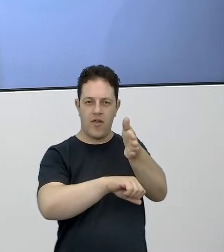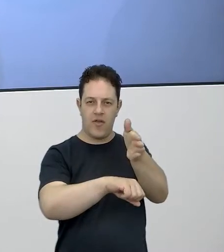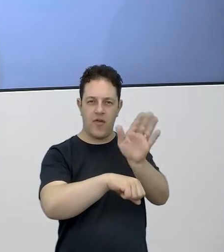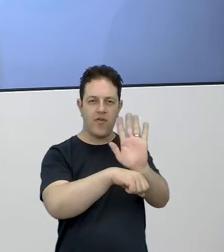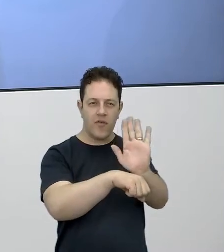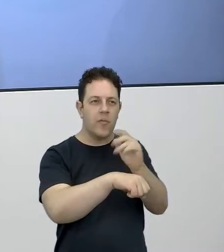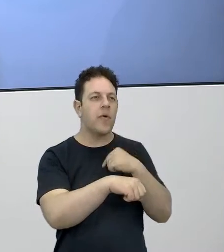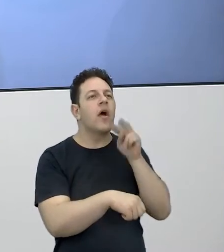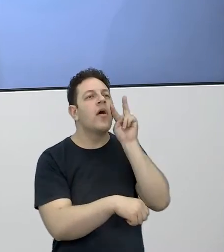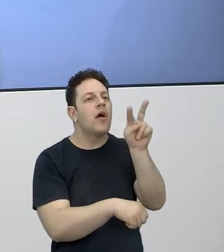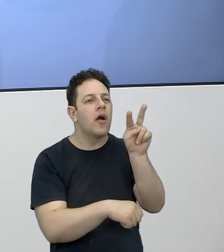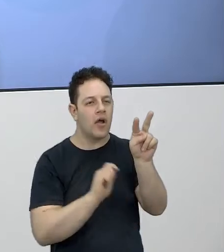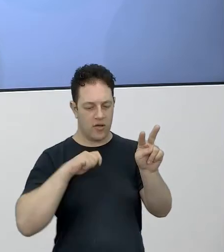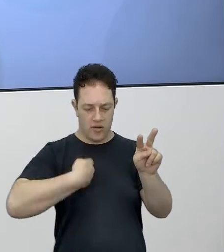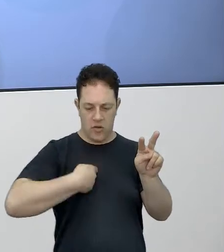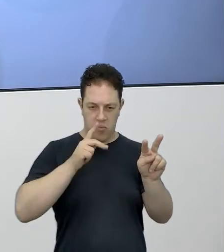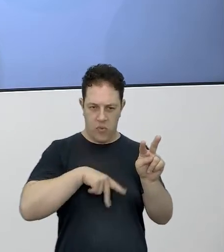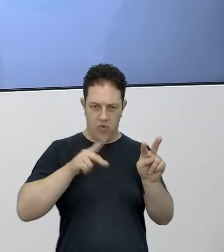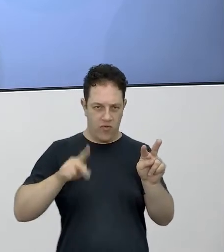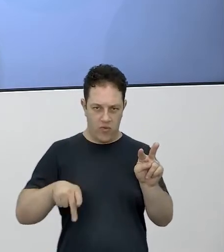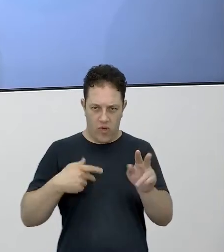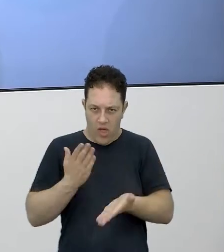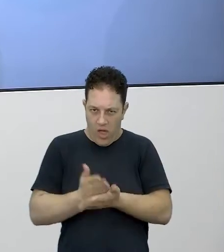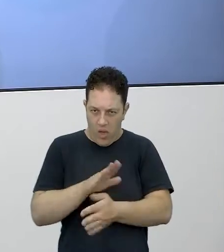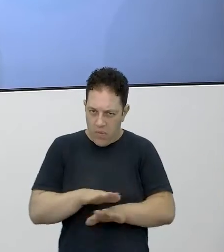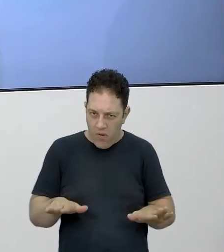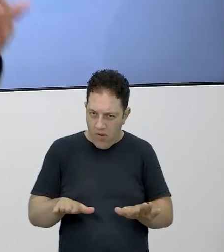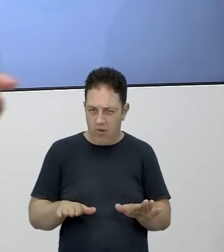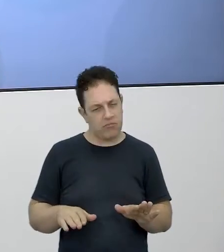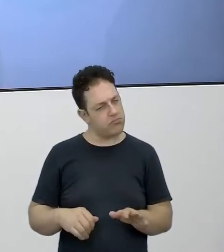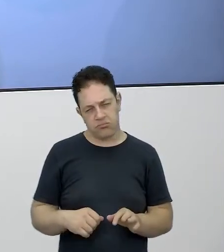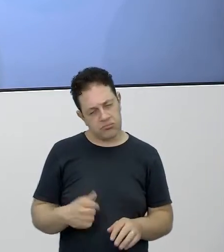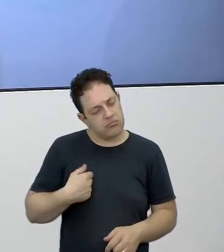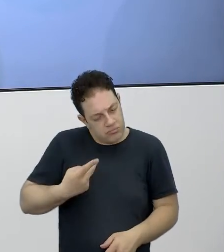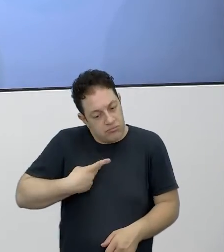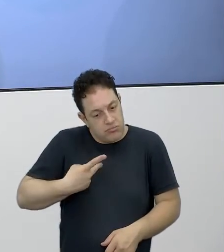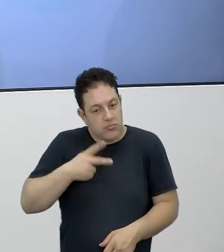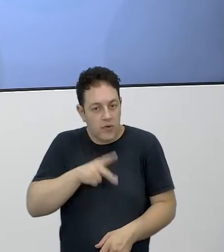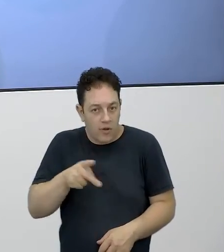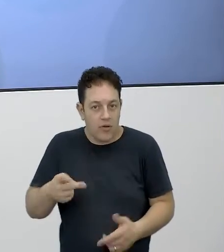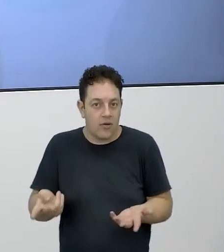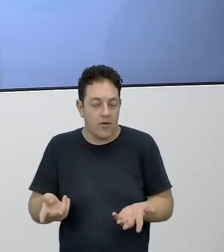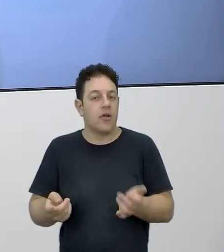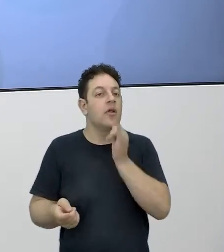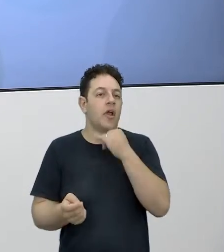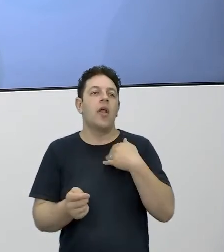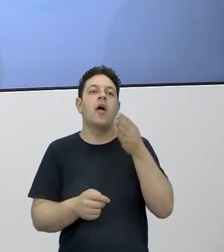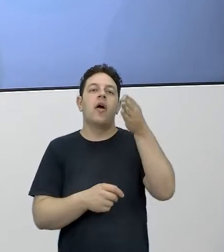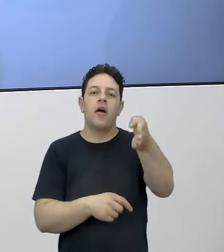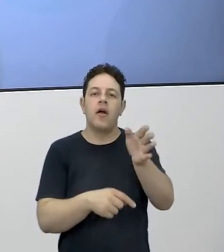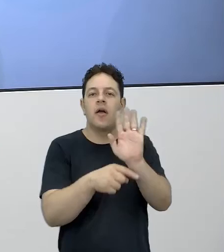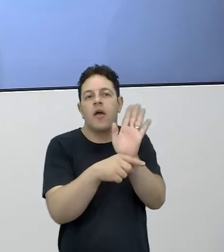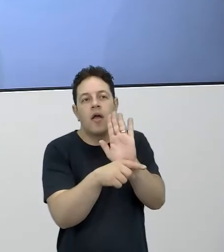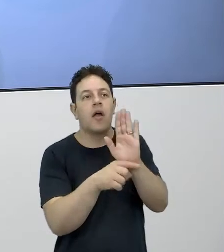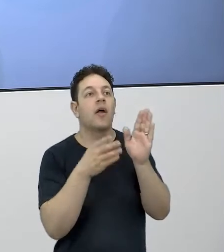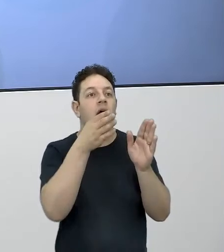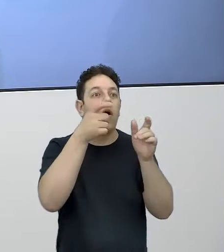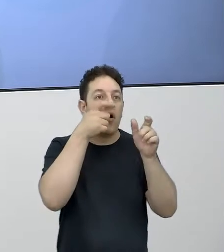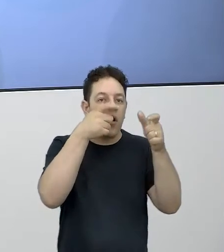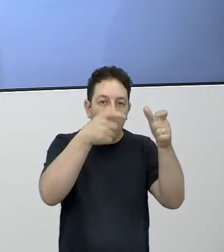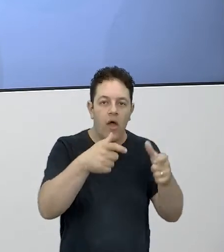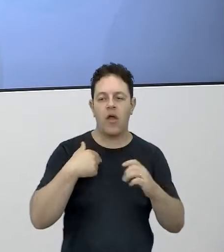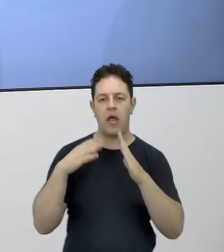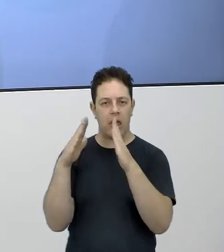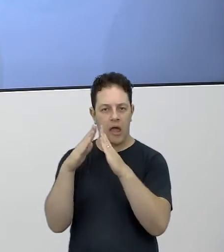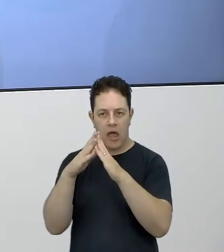professor? Não. Eu assisto um filme, seja no cinema, seja no streaming, seja em casa, seja